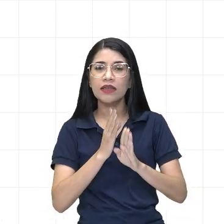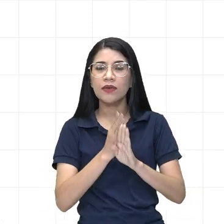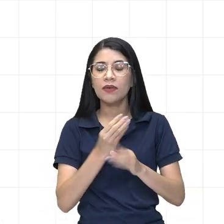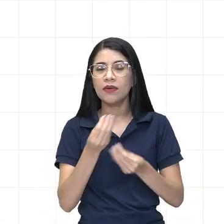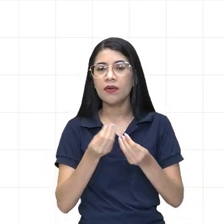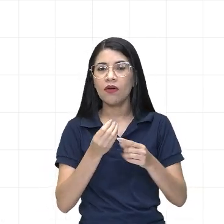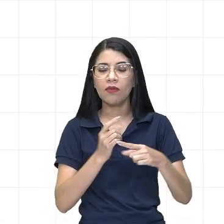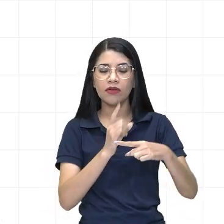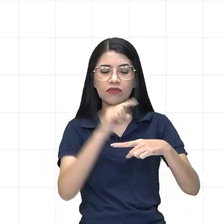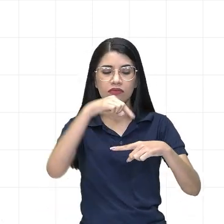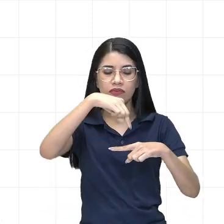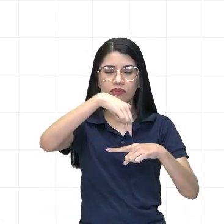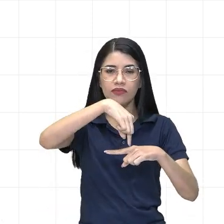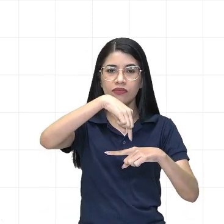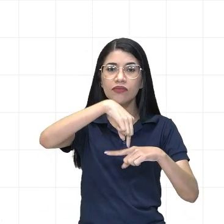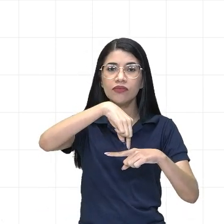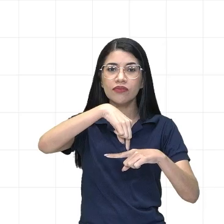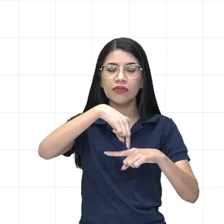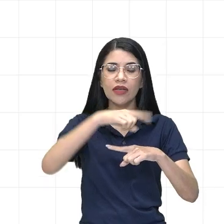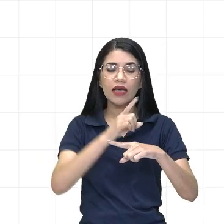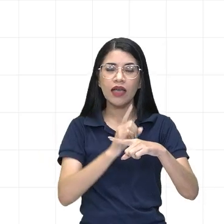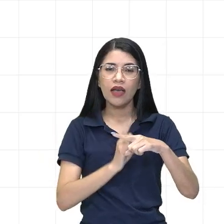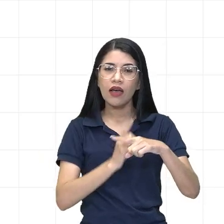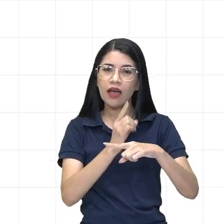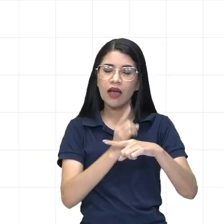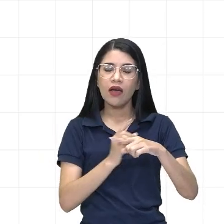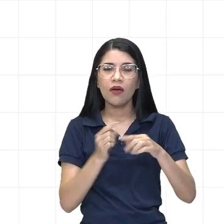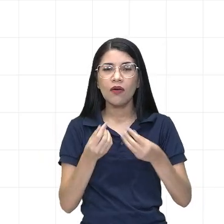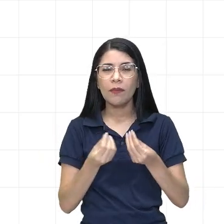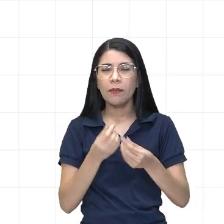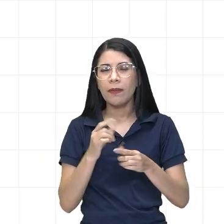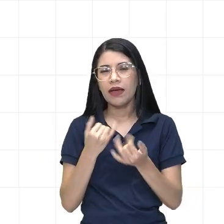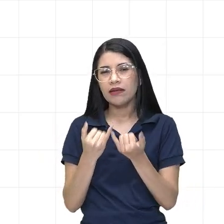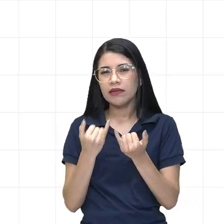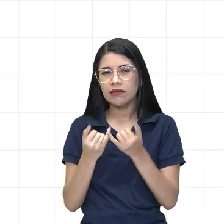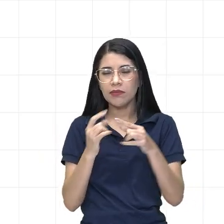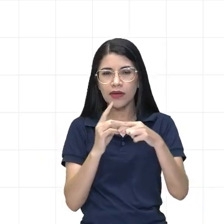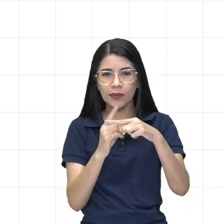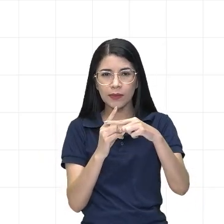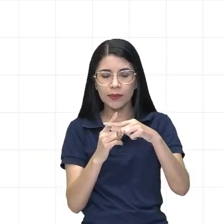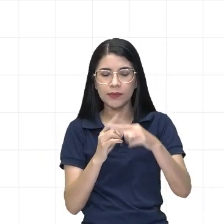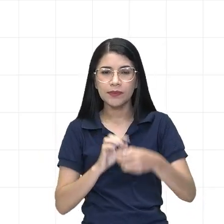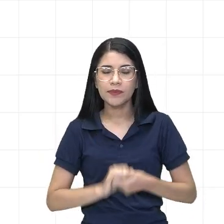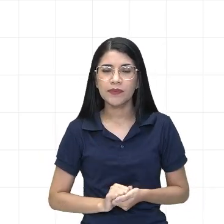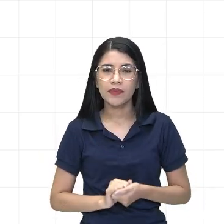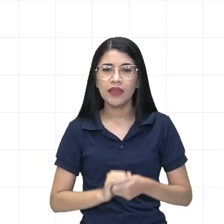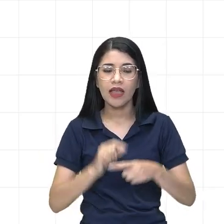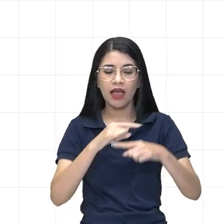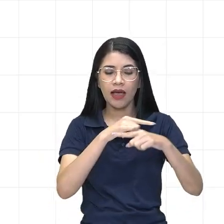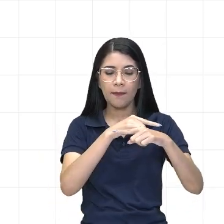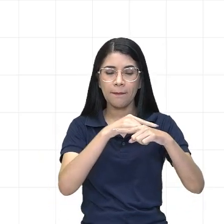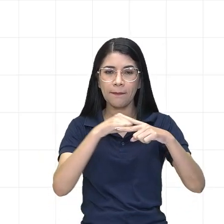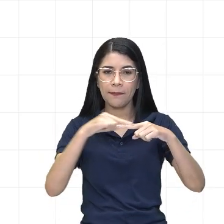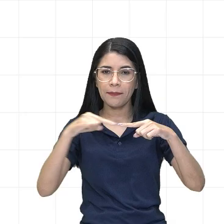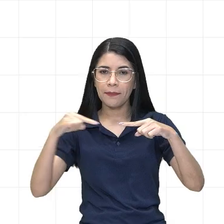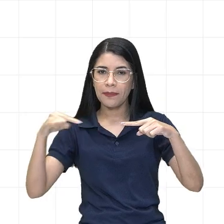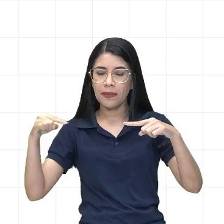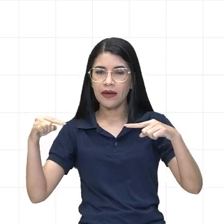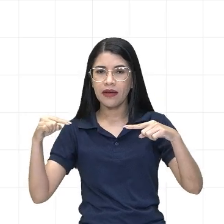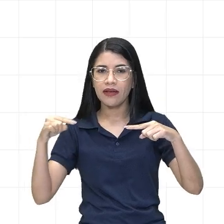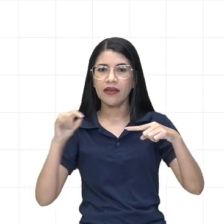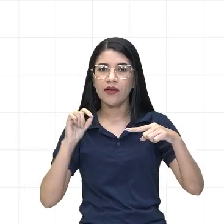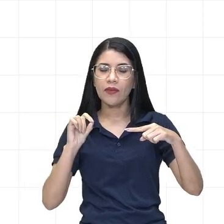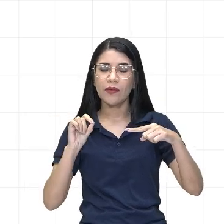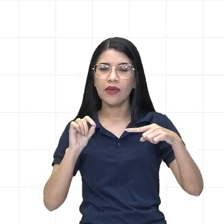forma perpendicular, como se fossem uma grande cruz. A reta que vai de um lado para o outro,